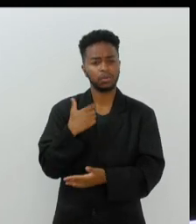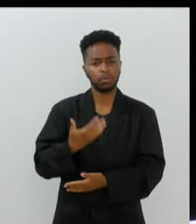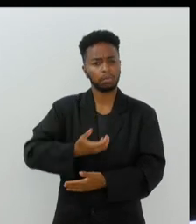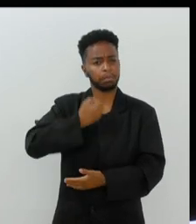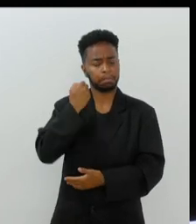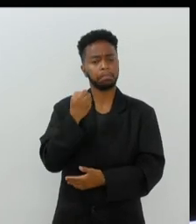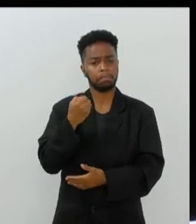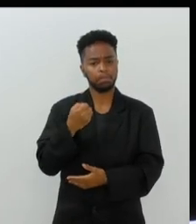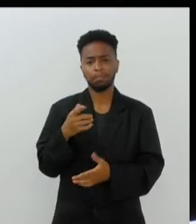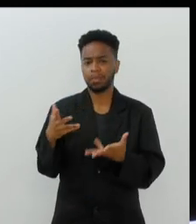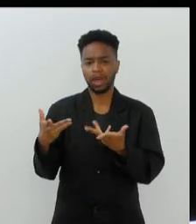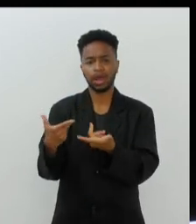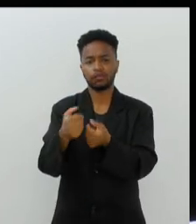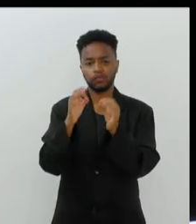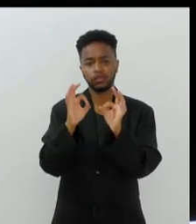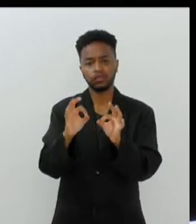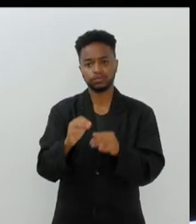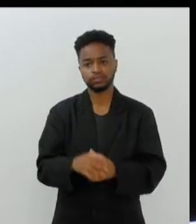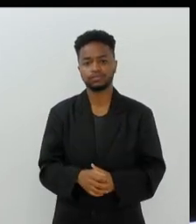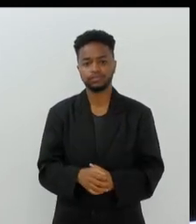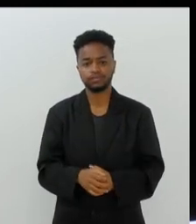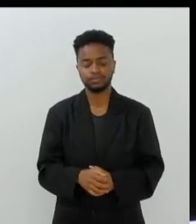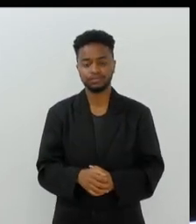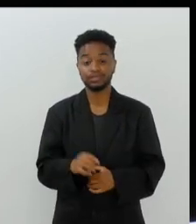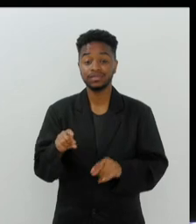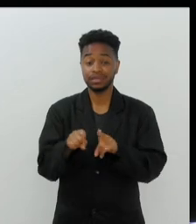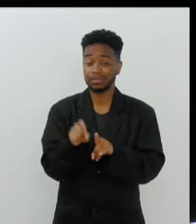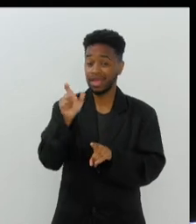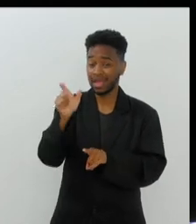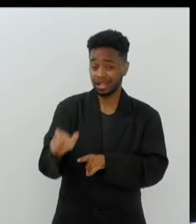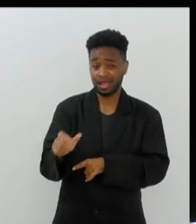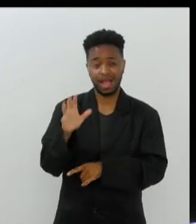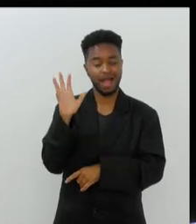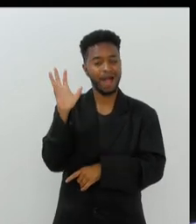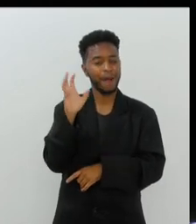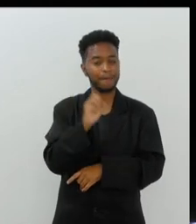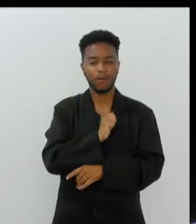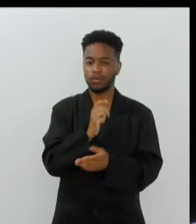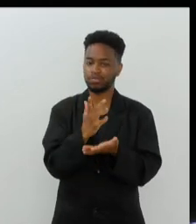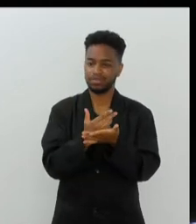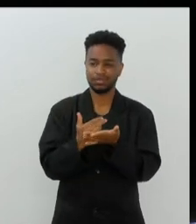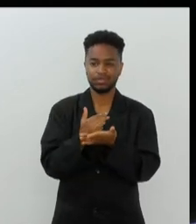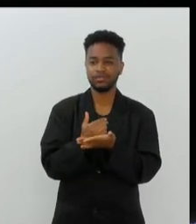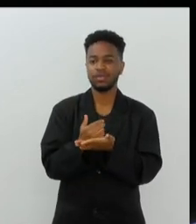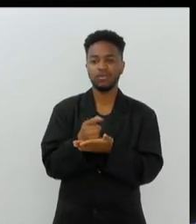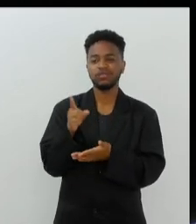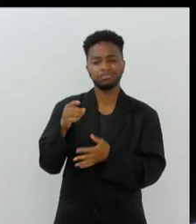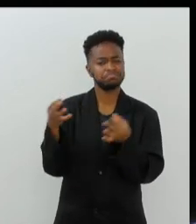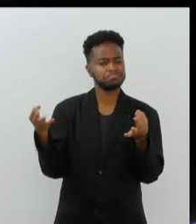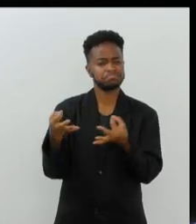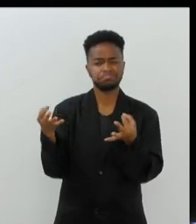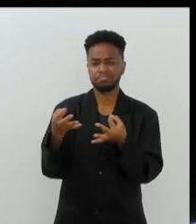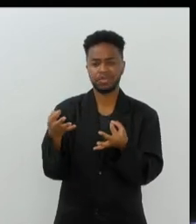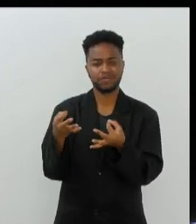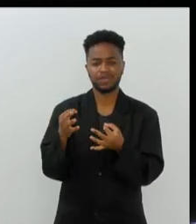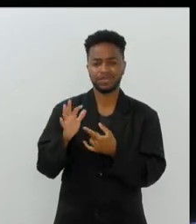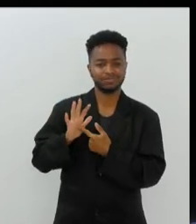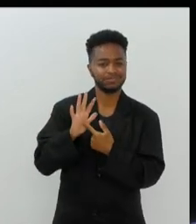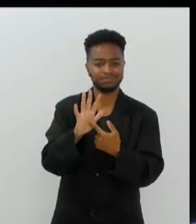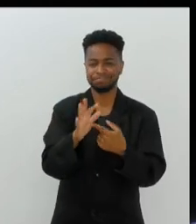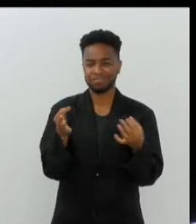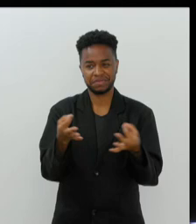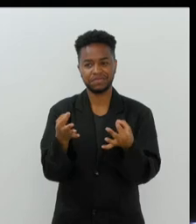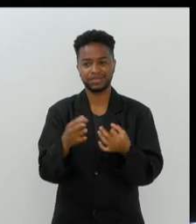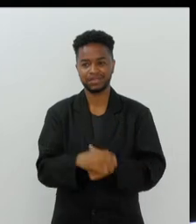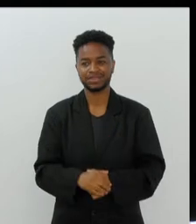nossa, ele sempre surpreende, assim, ele é muito incrível. E falar nisso, ele amou o desenho, que você arrasou